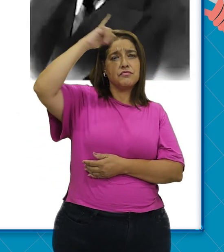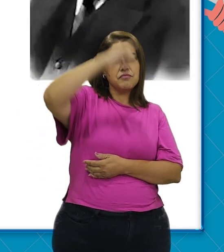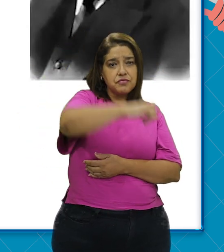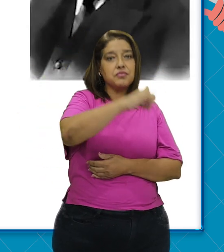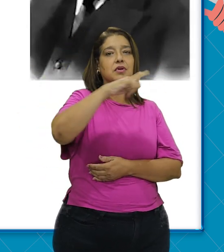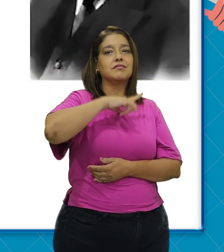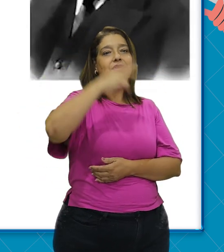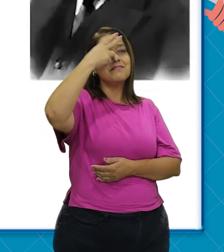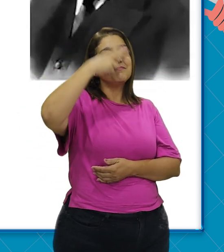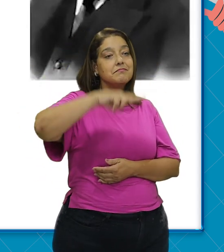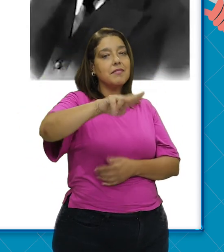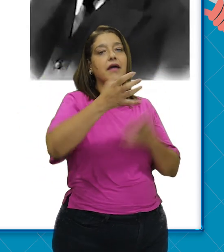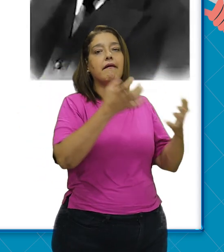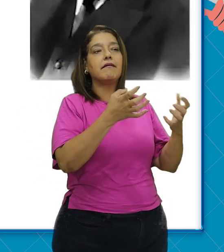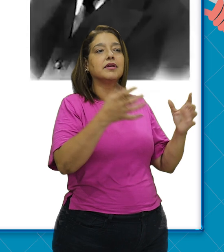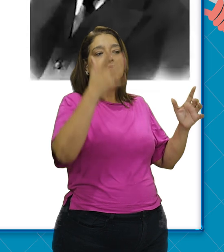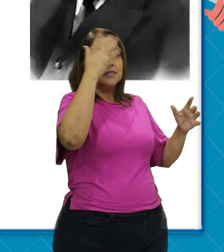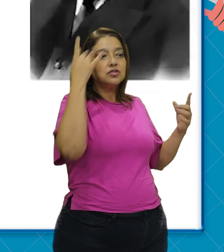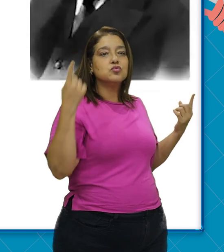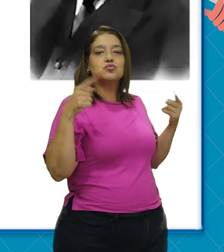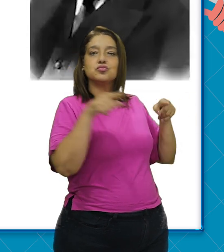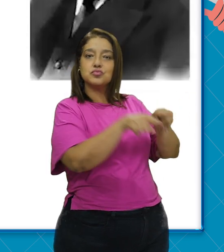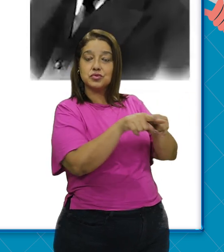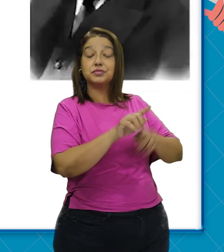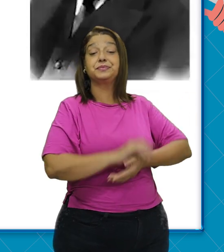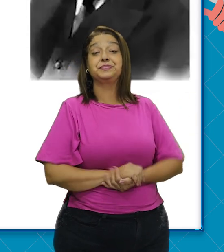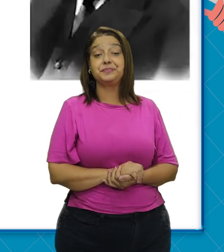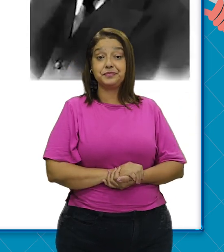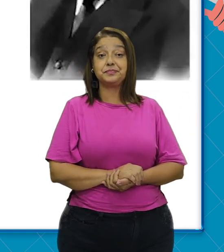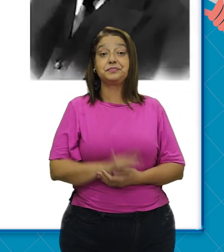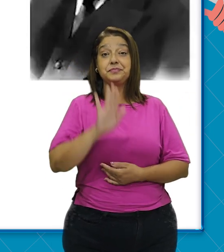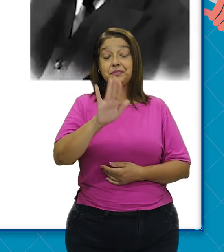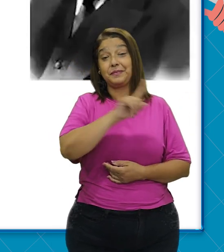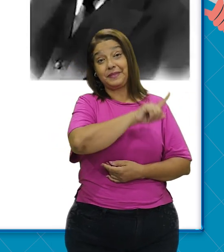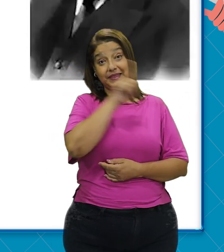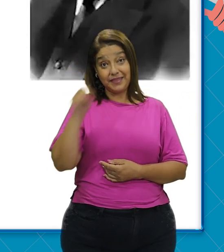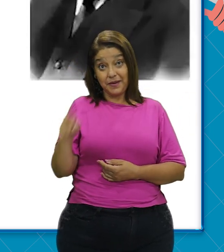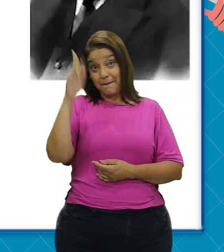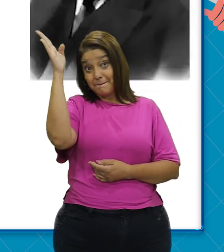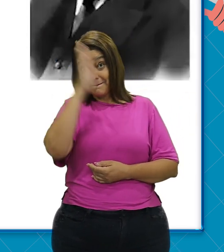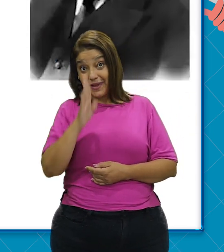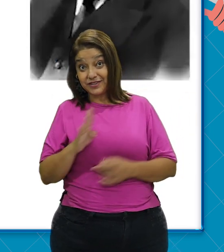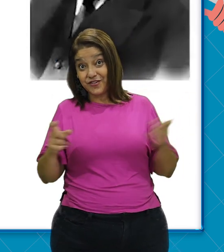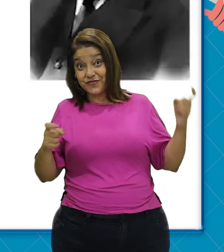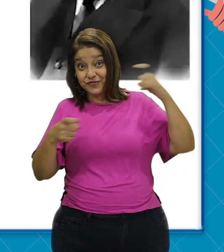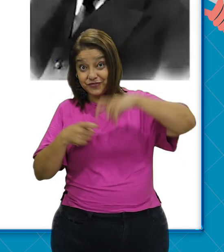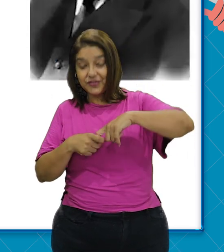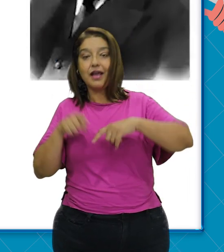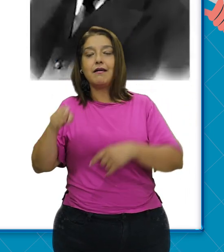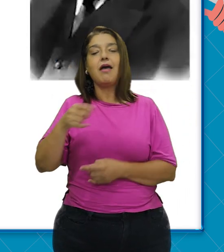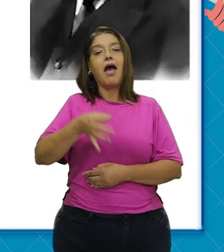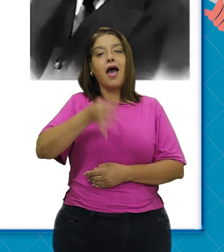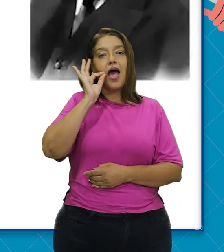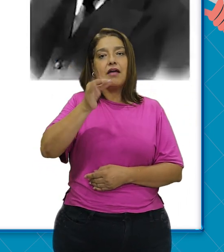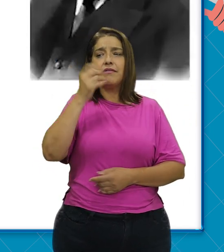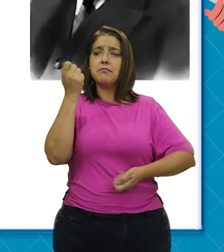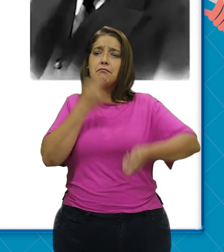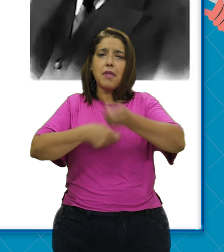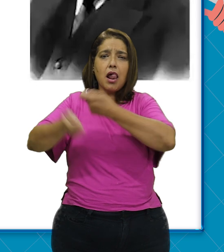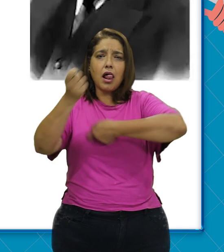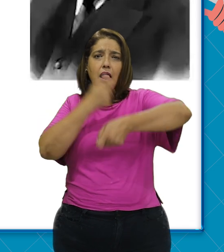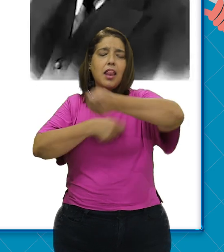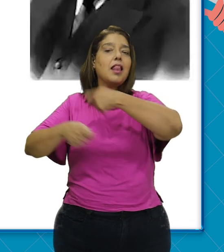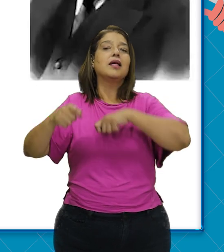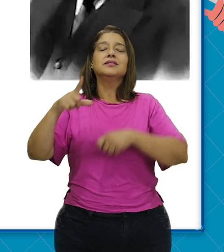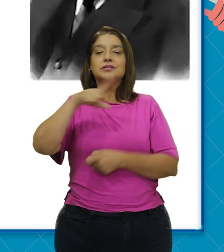dos aliados. Mas, de volta ao território brasileiro, a economia cafeira foi muito impactada pela